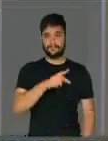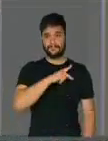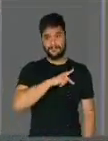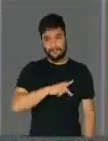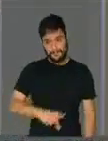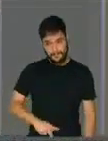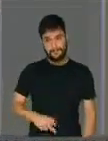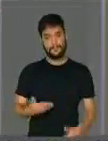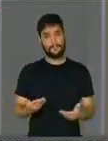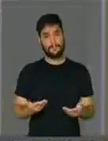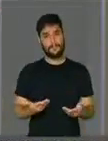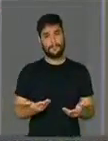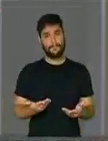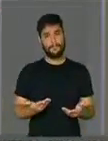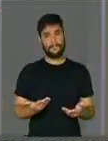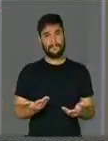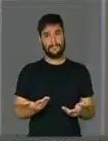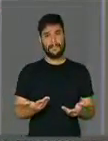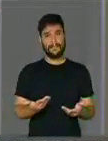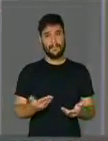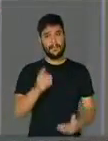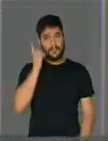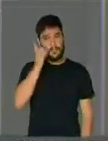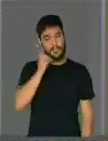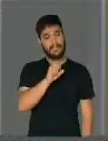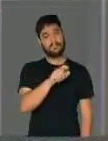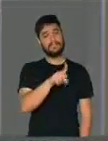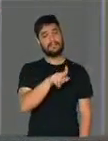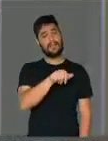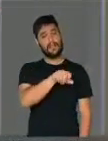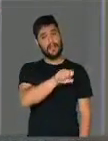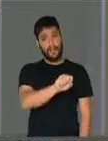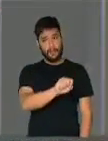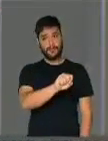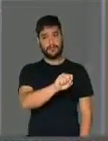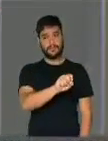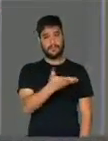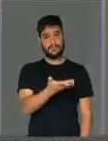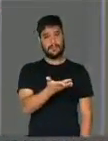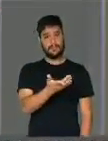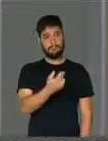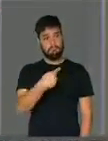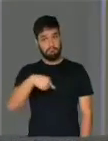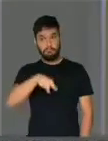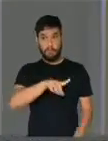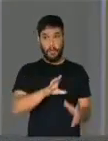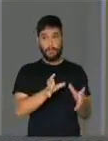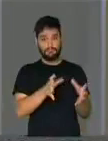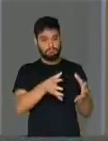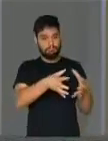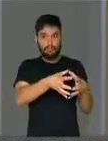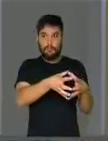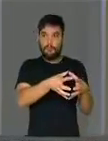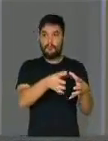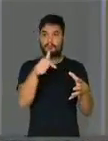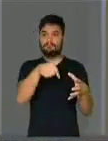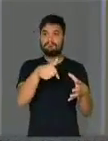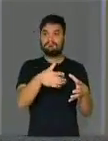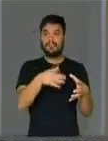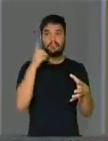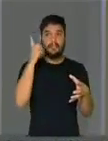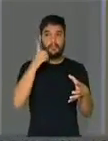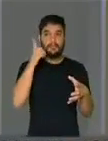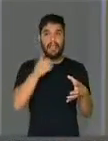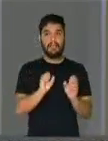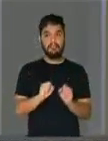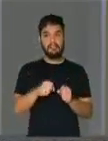que aliás, deputado Ságuas, compomos a frente parlamentar que defende os direitos